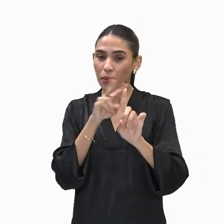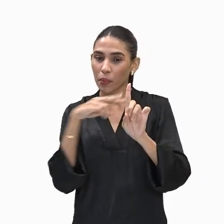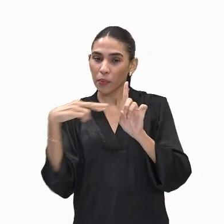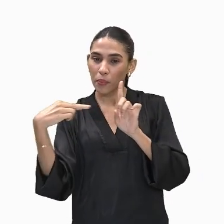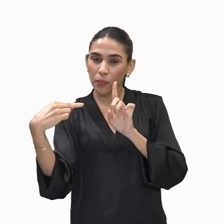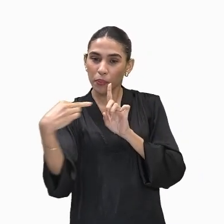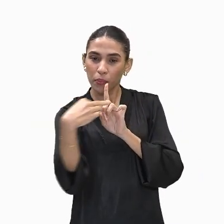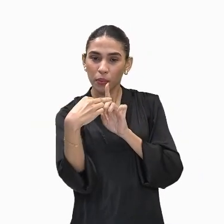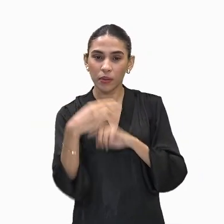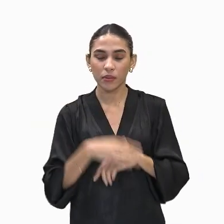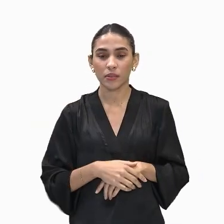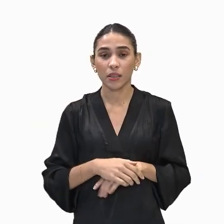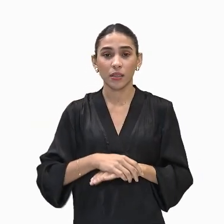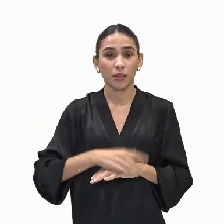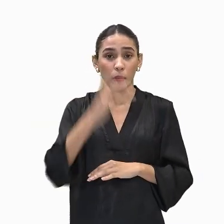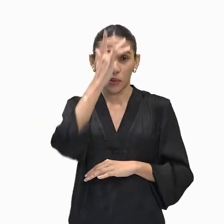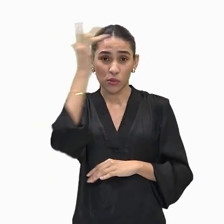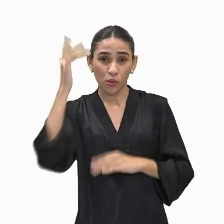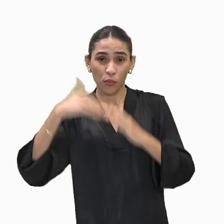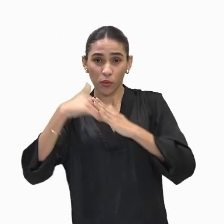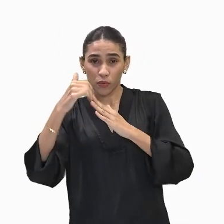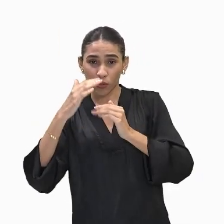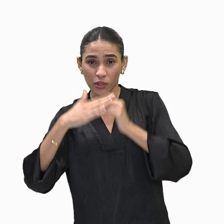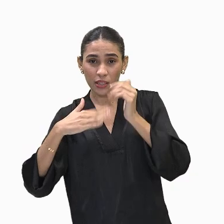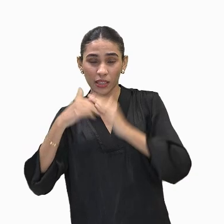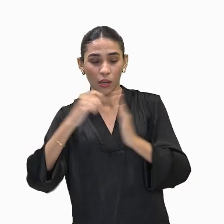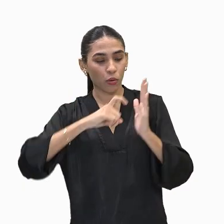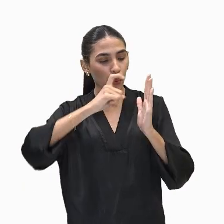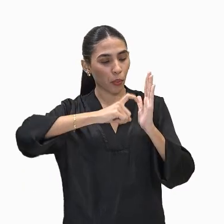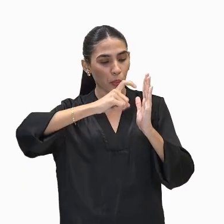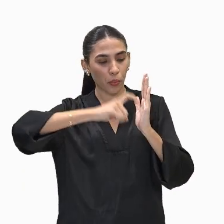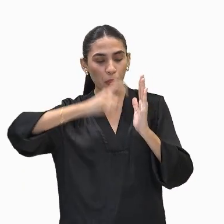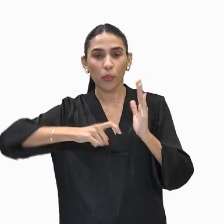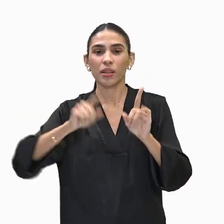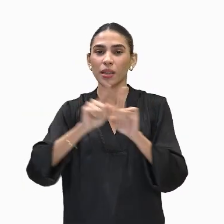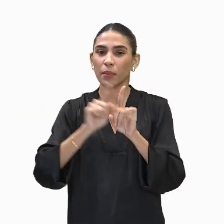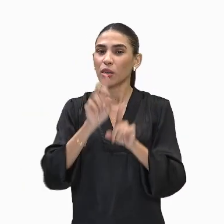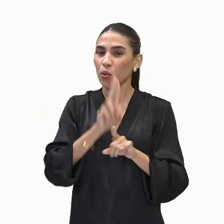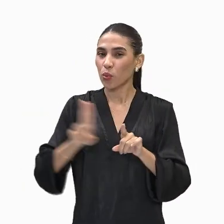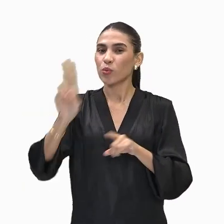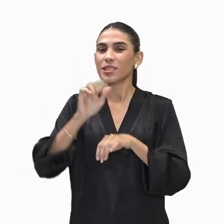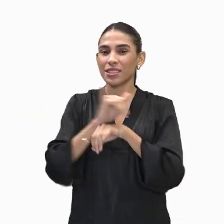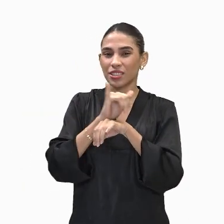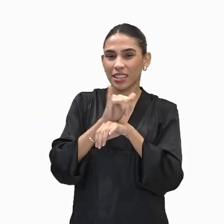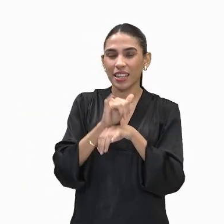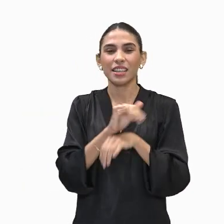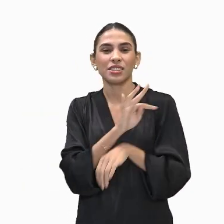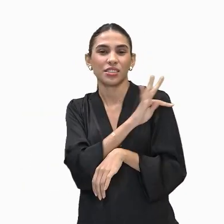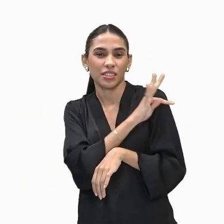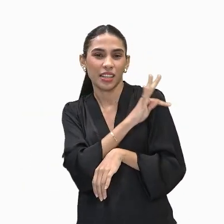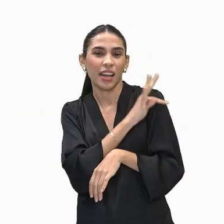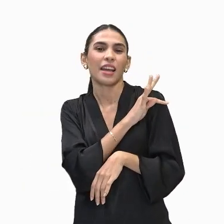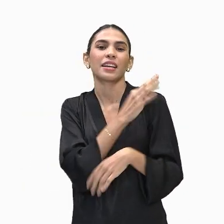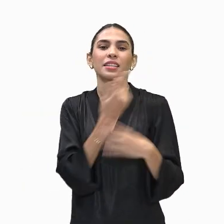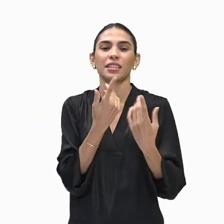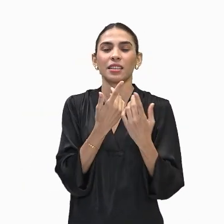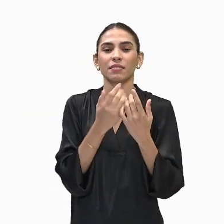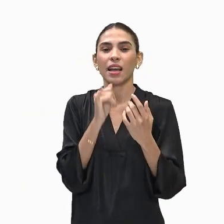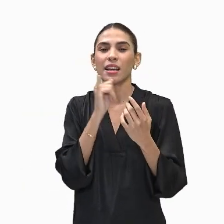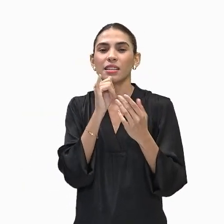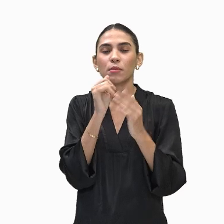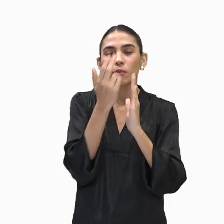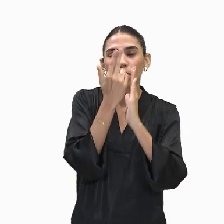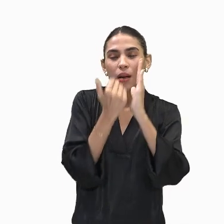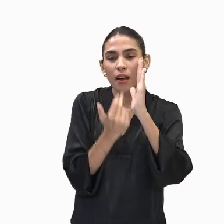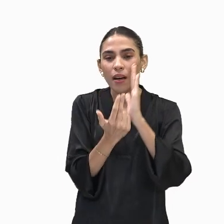o grafiteiro, ele traz na sua obra muito disso também, ele trabalha com os seus traços,